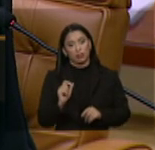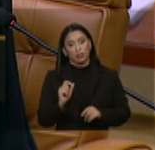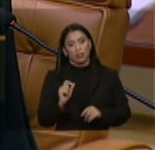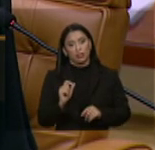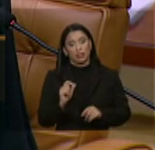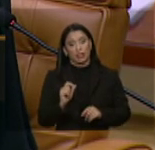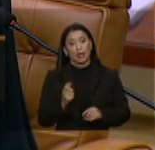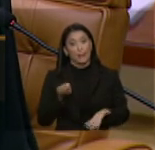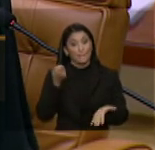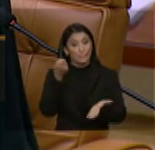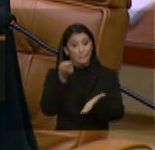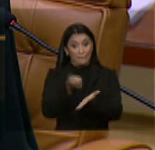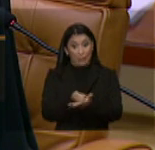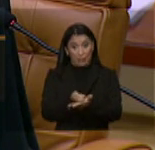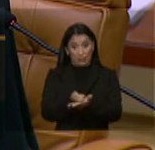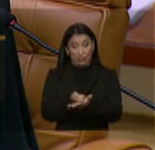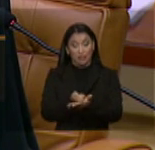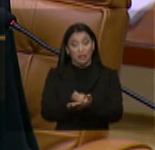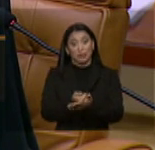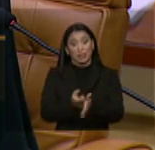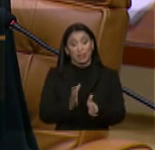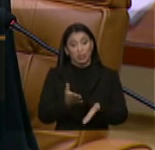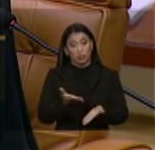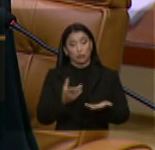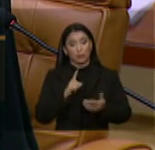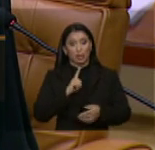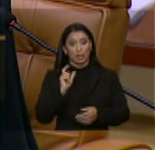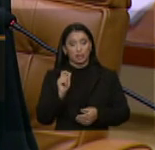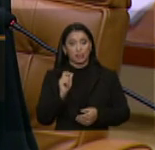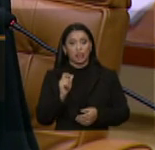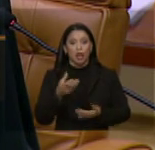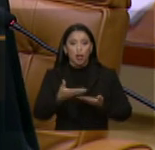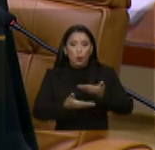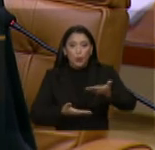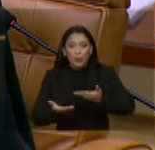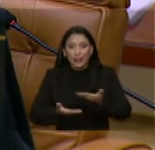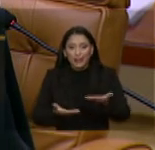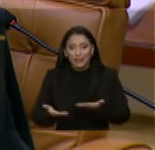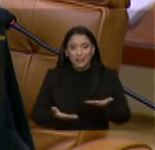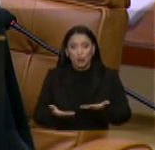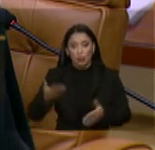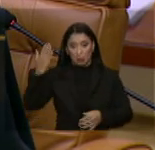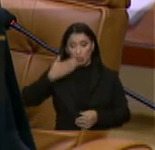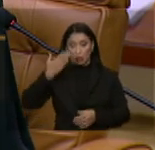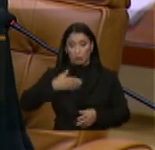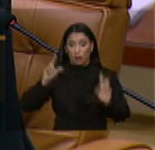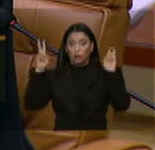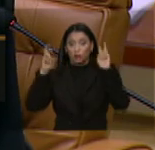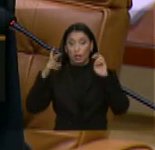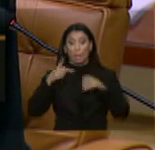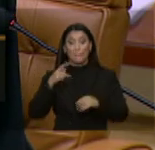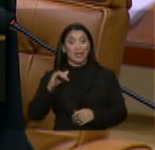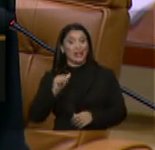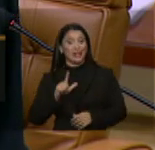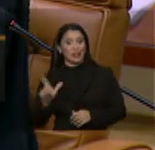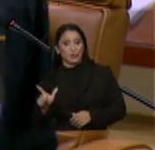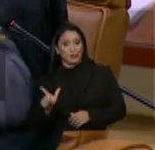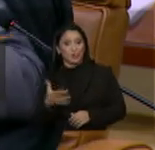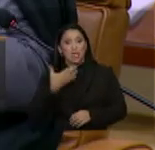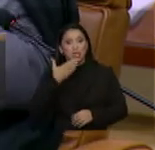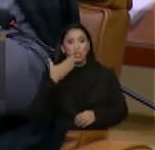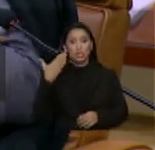aspecto de indenização só que a cooperação é para provas aqui em matéria penal desses